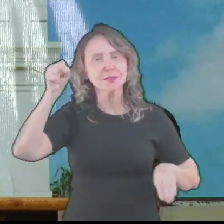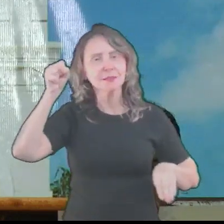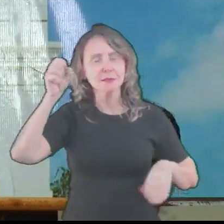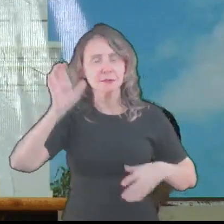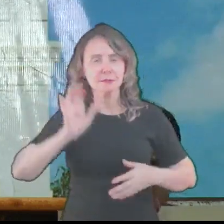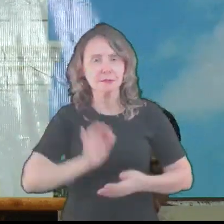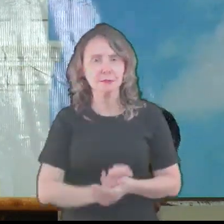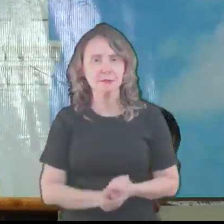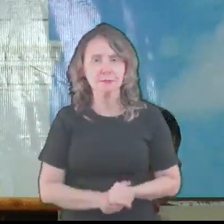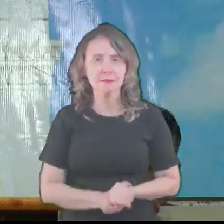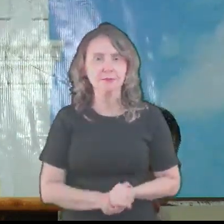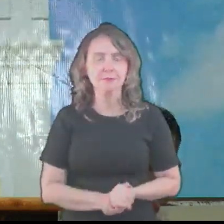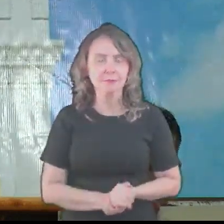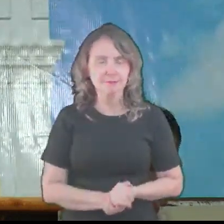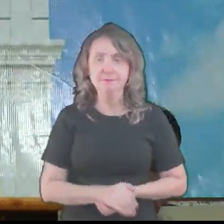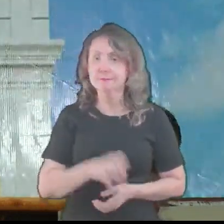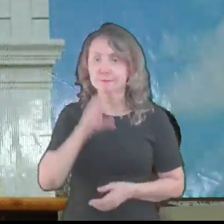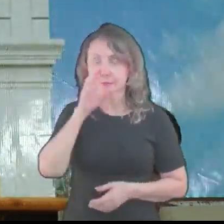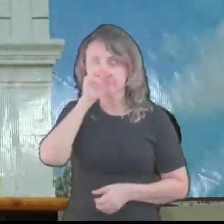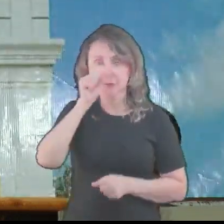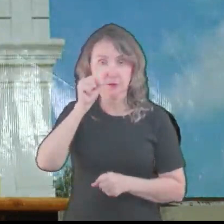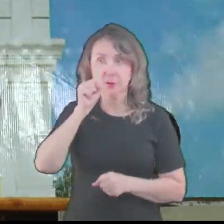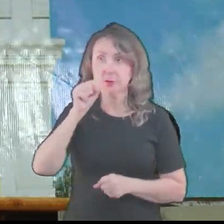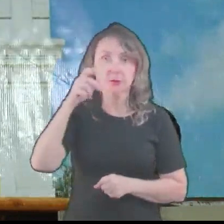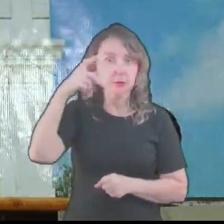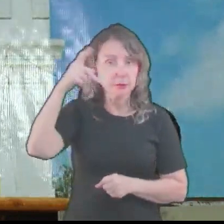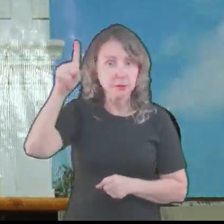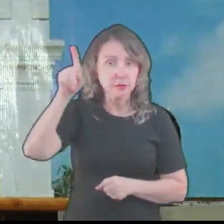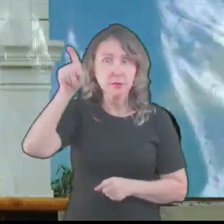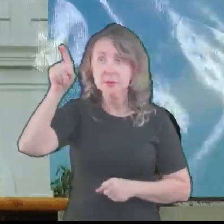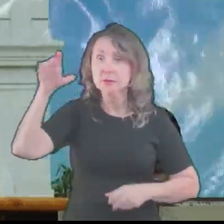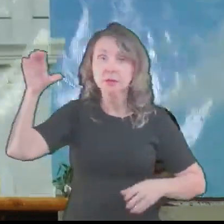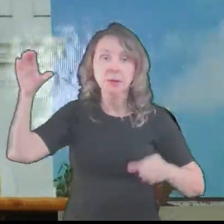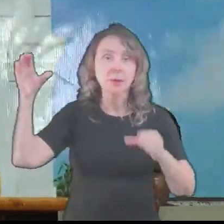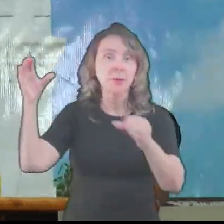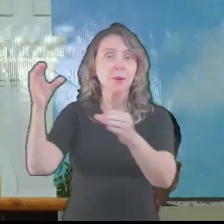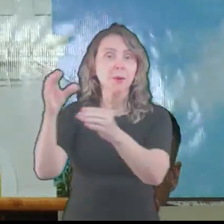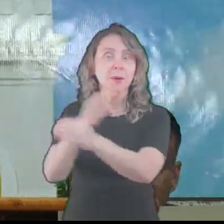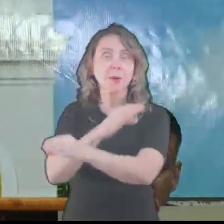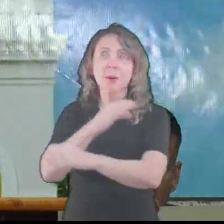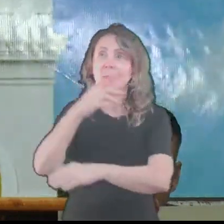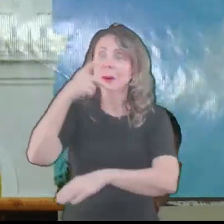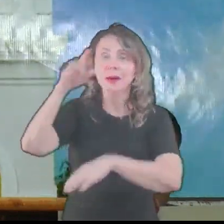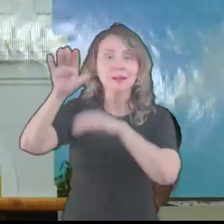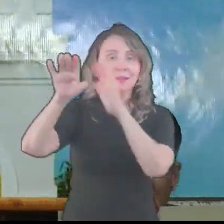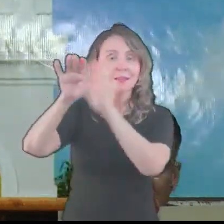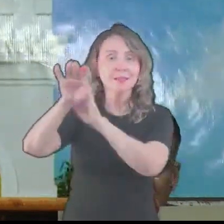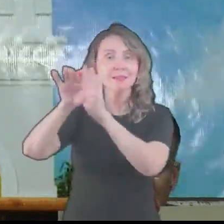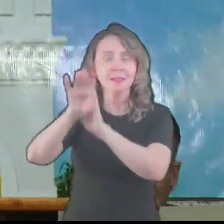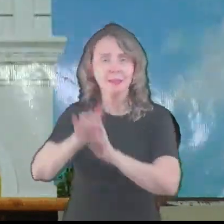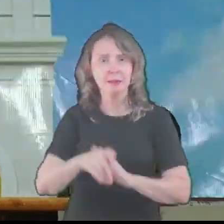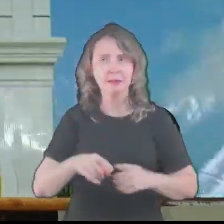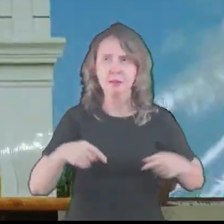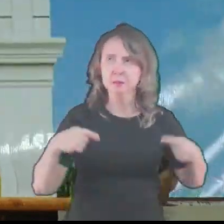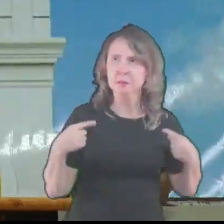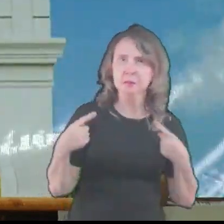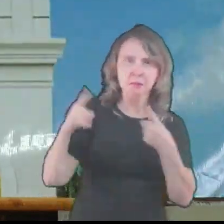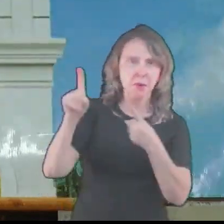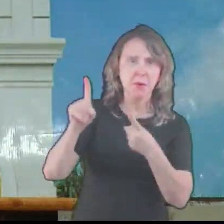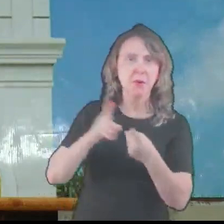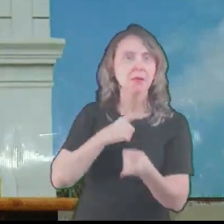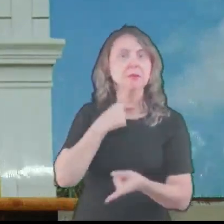ninguém. A força dele é por excelência. Ninguém pode contender com ele. Ninguém